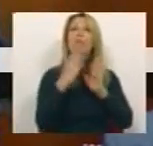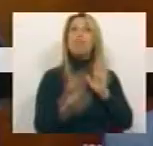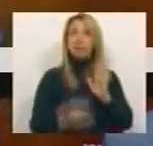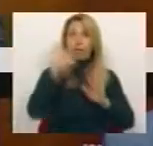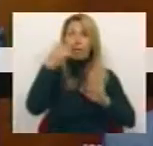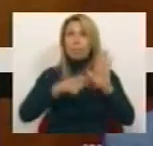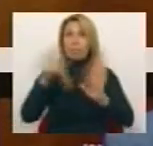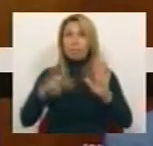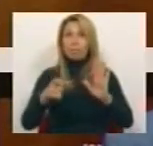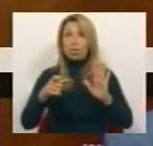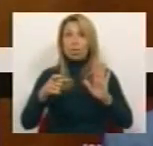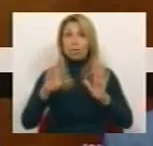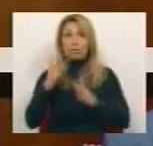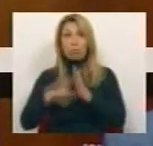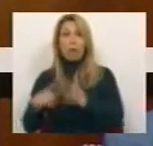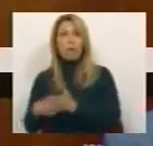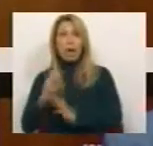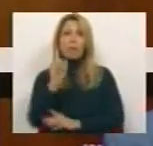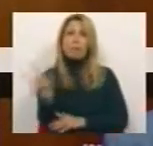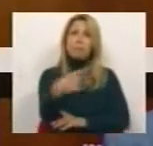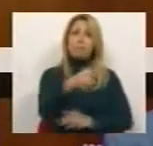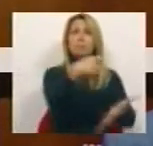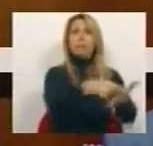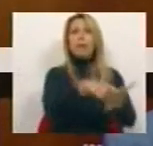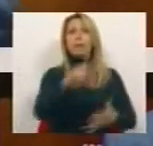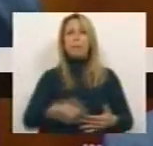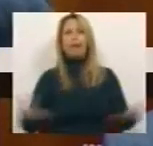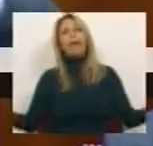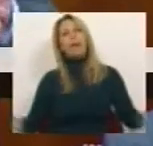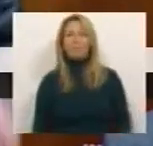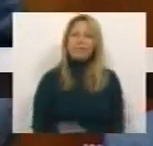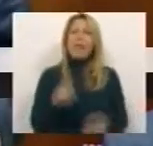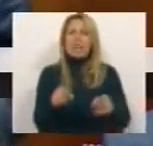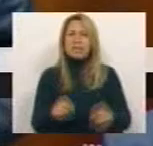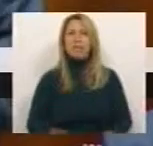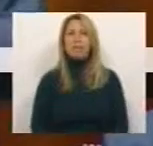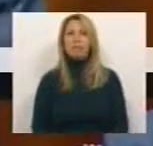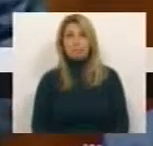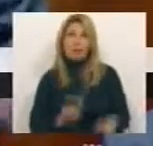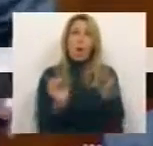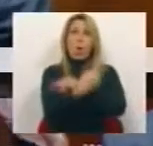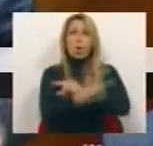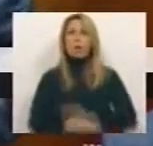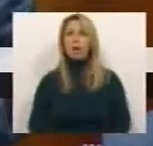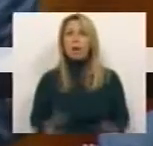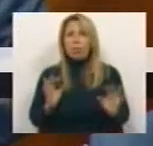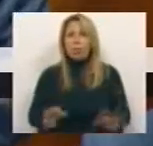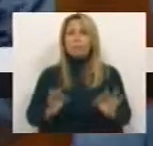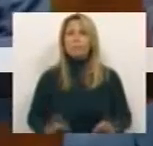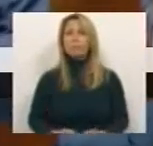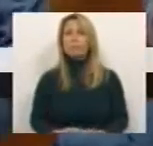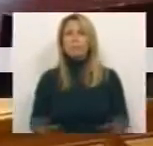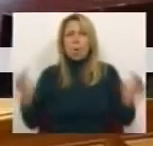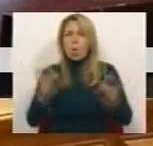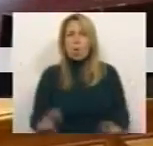obrigados a pagar. Sr. Deputado, é tão assim que é exatamente o contrário. É que é mesmo exatamente o contrário e